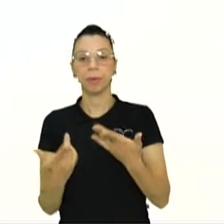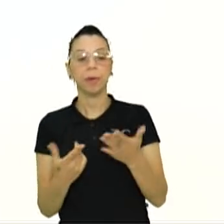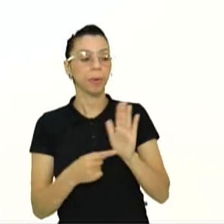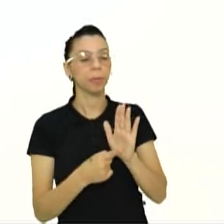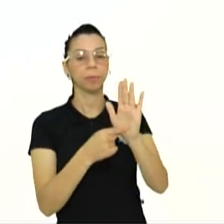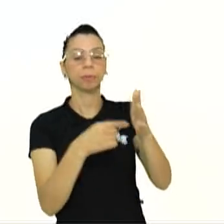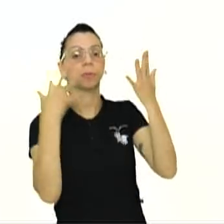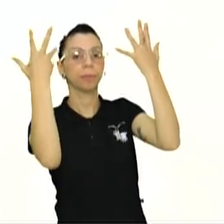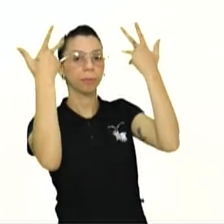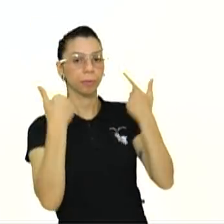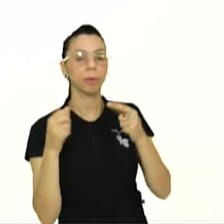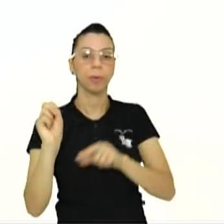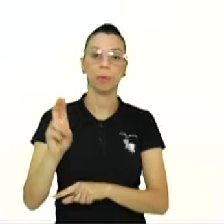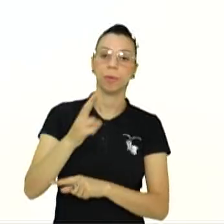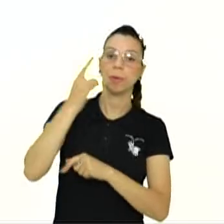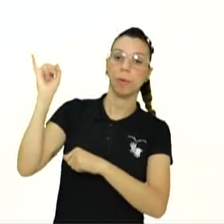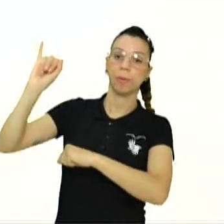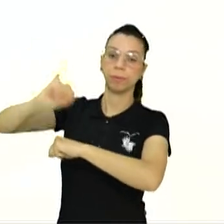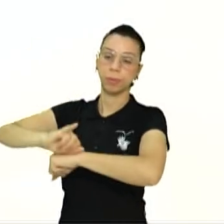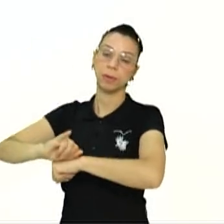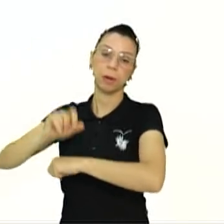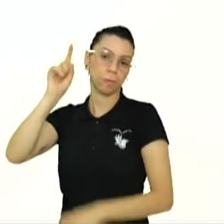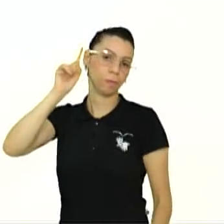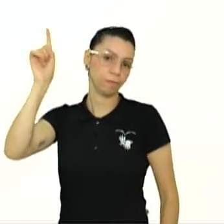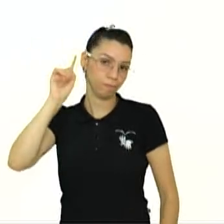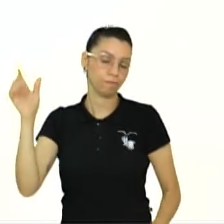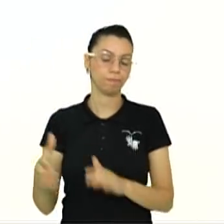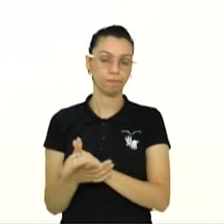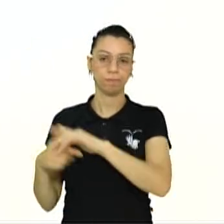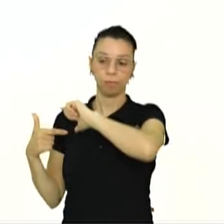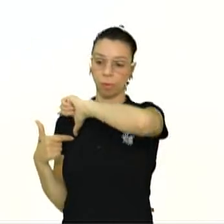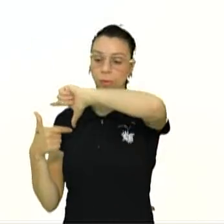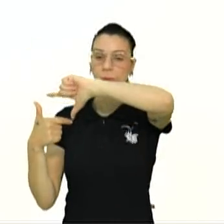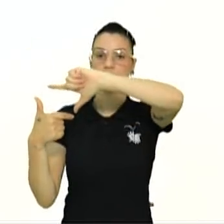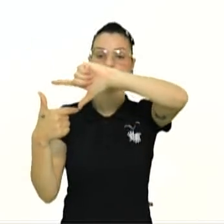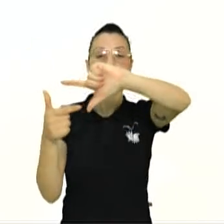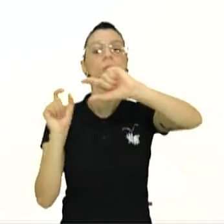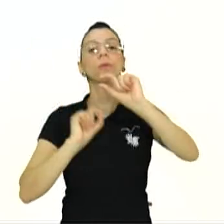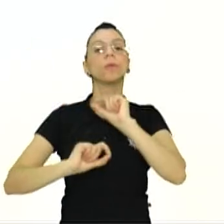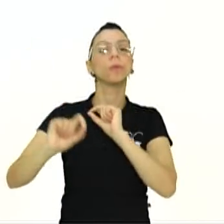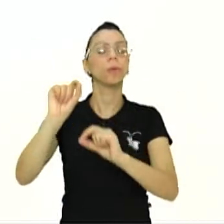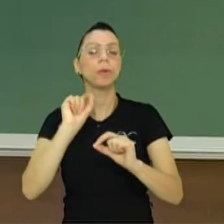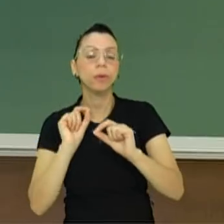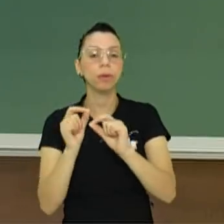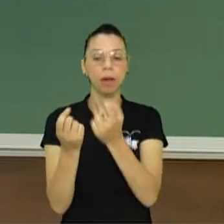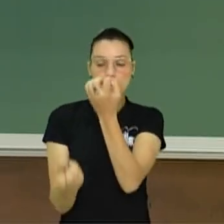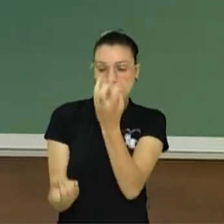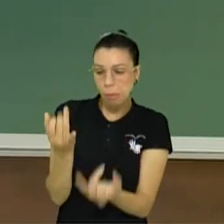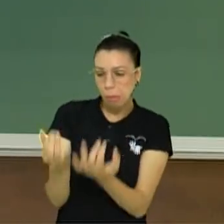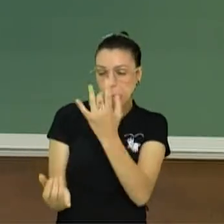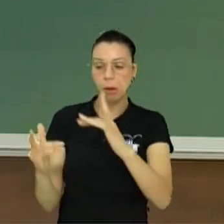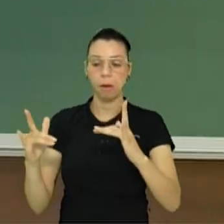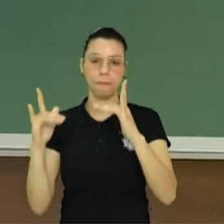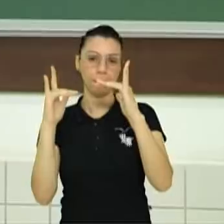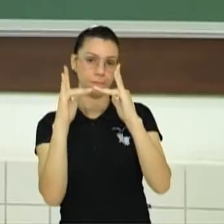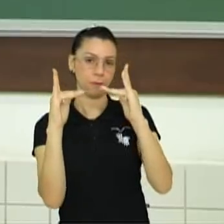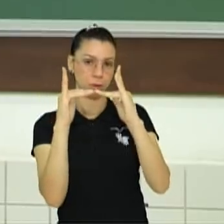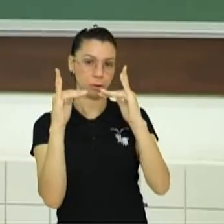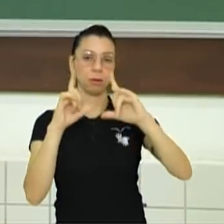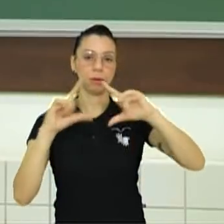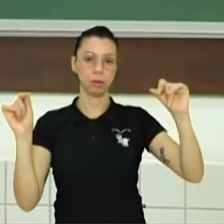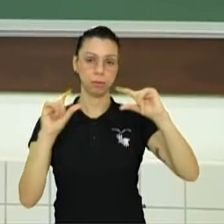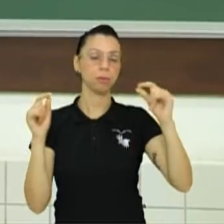do cotidiano. Tradição, queimar em rituais funerários japoneses. Então, o que